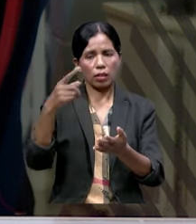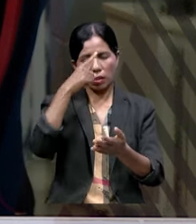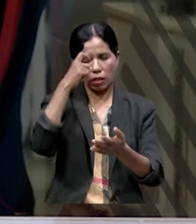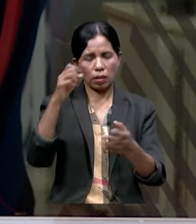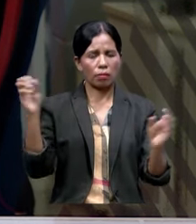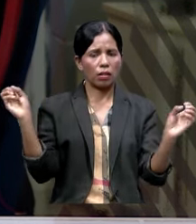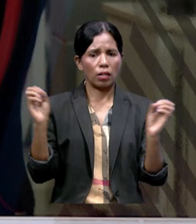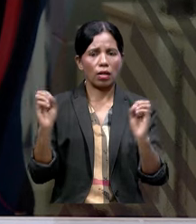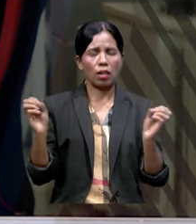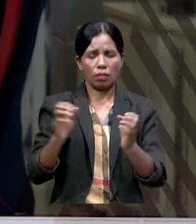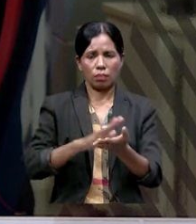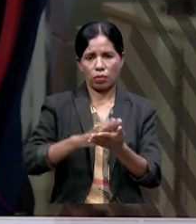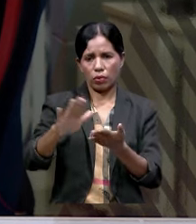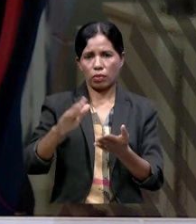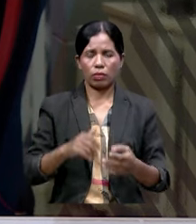la Iziene.